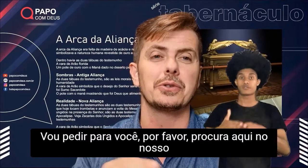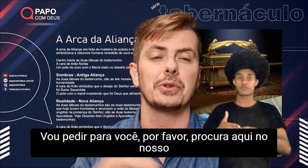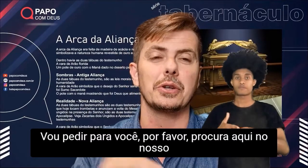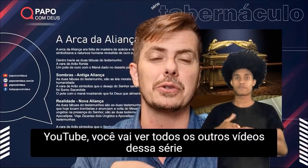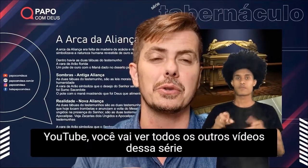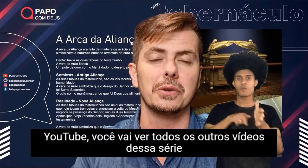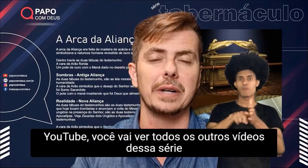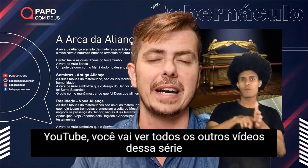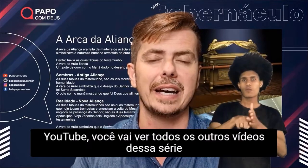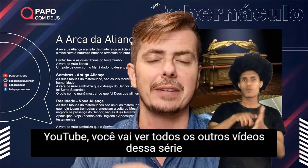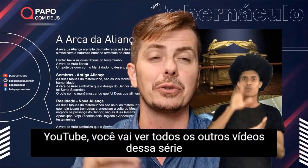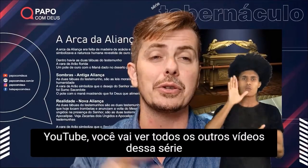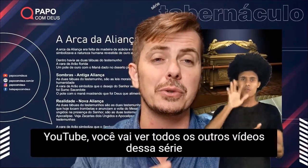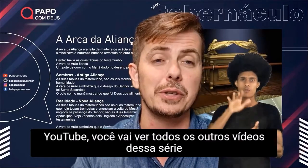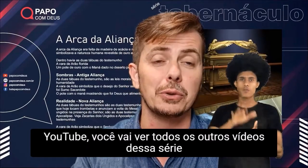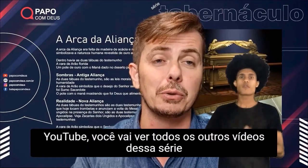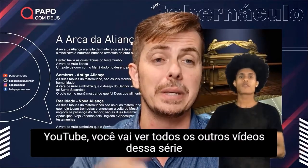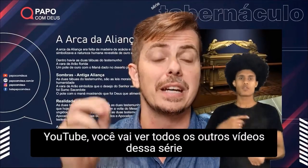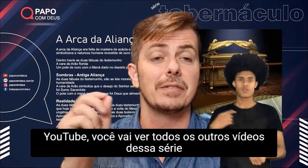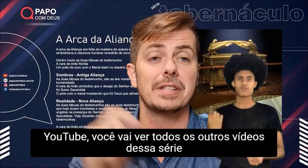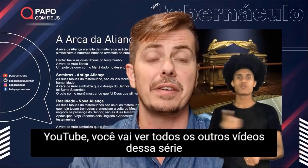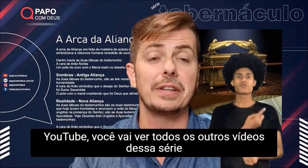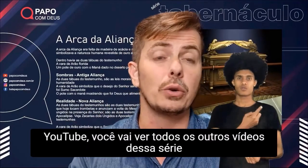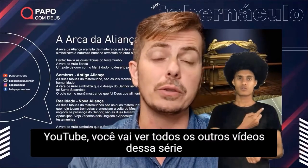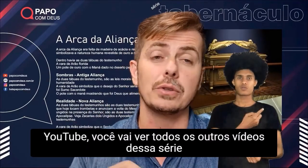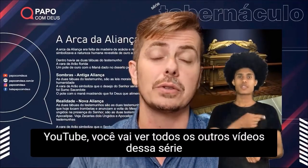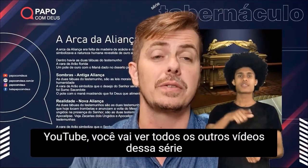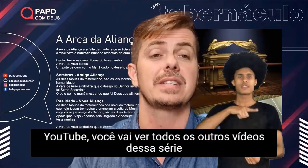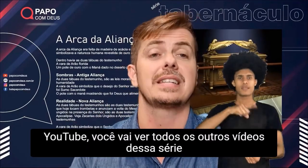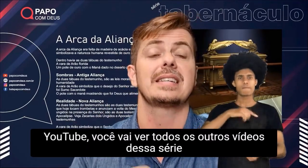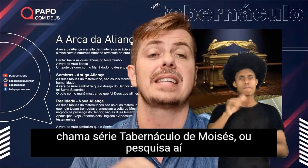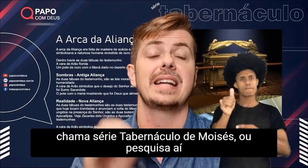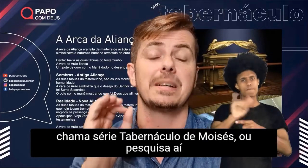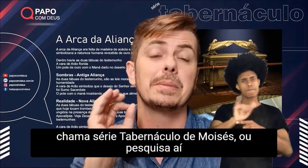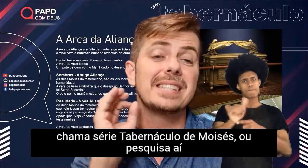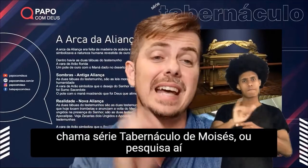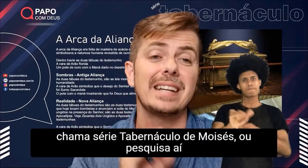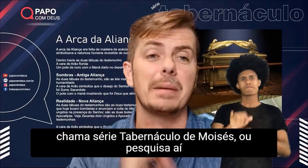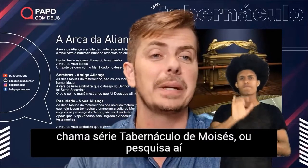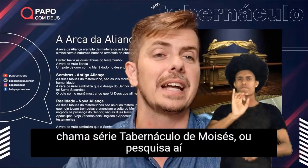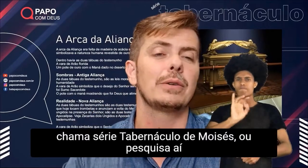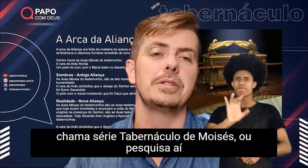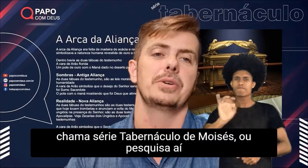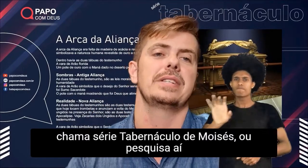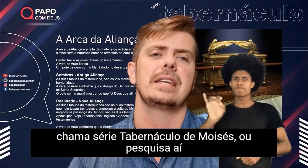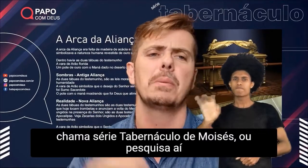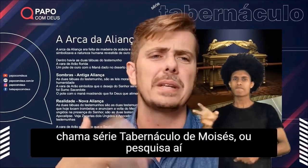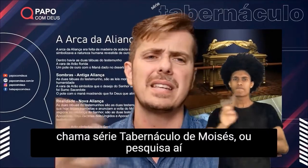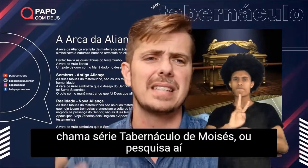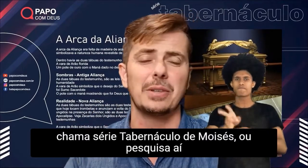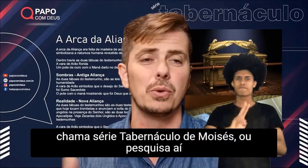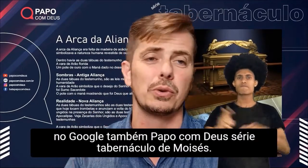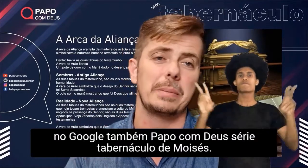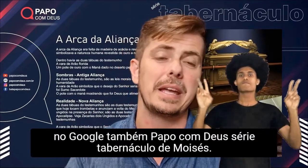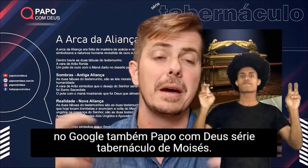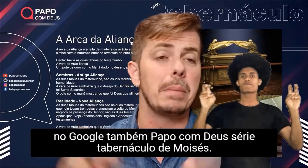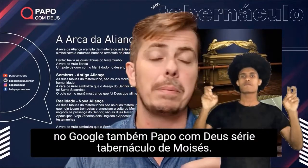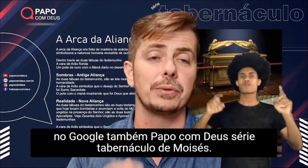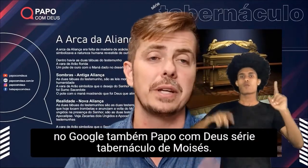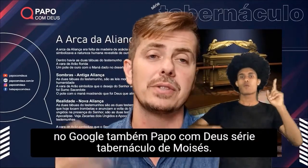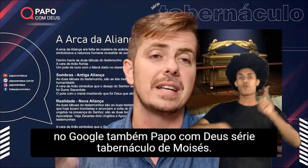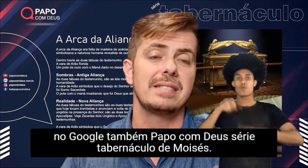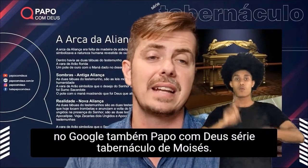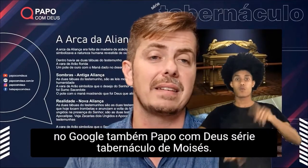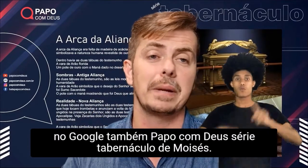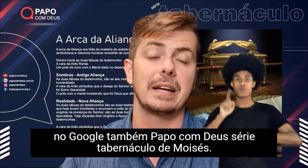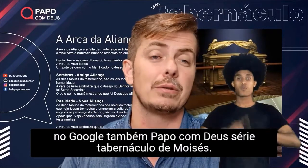aqui no nosso YouTube, você vai ver todos os outros vídeos dessa série, chama Série Tabernáculo de Moisés. Ou pesquisa aí no Google também, Papo